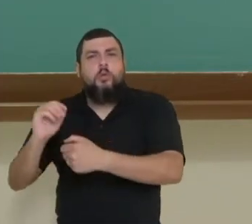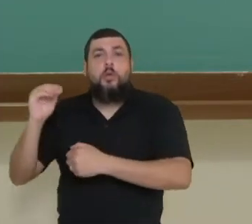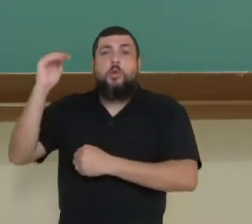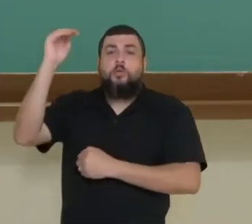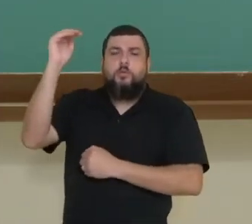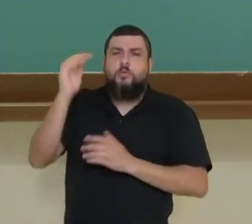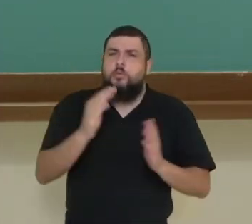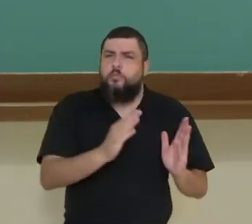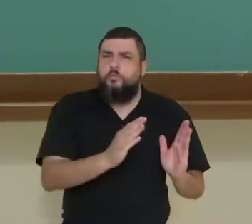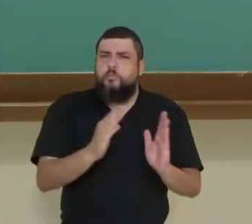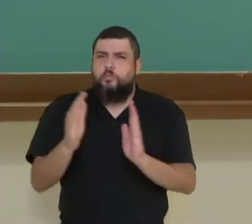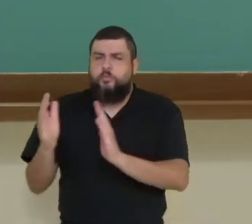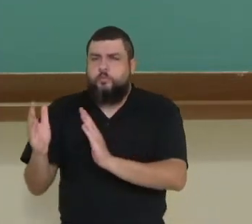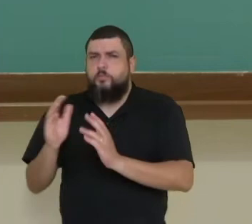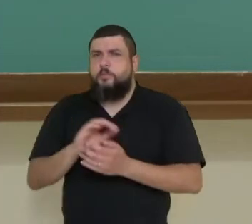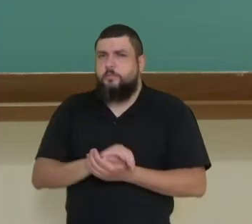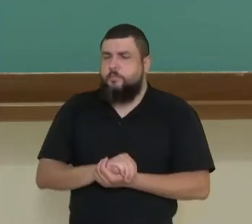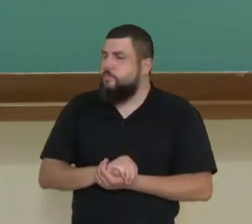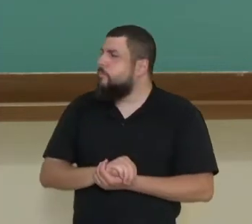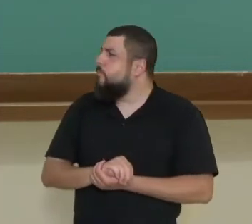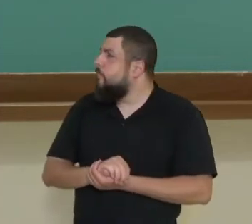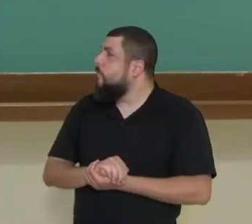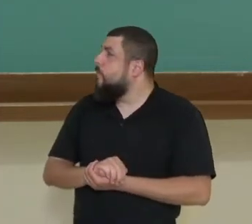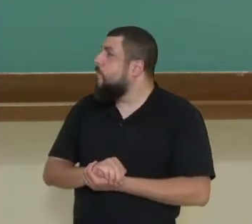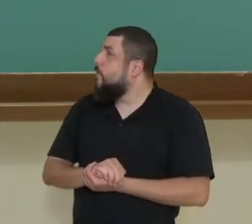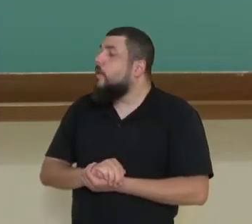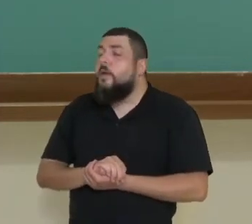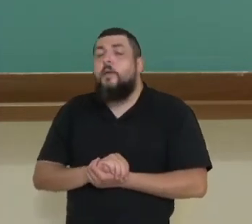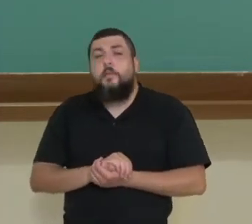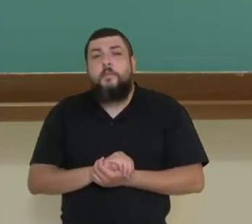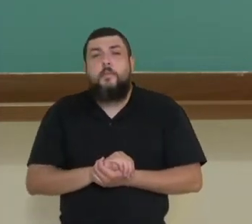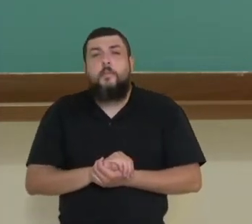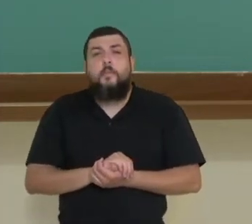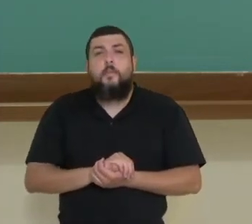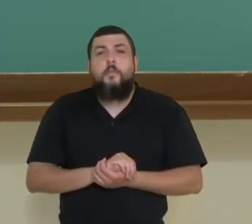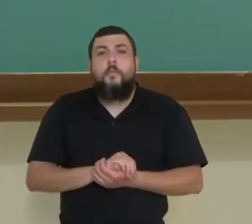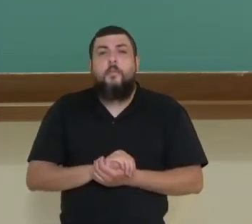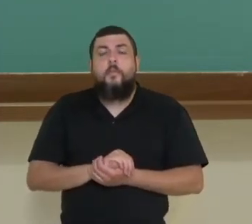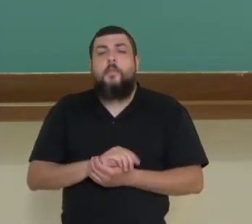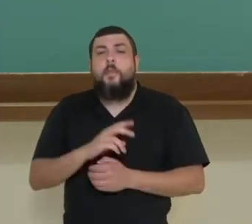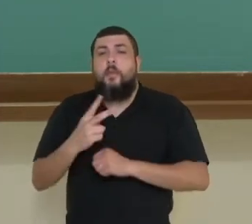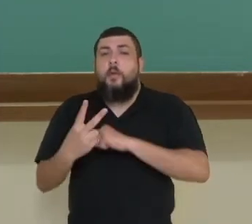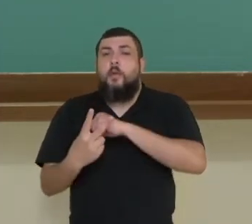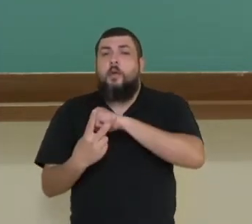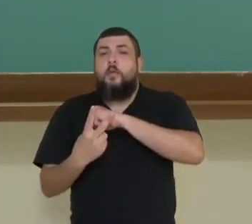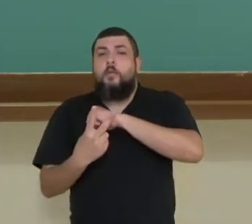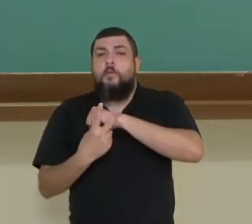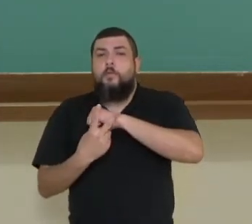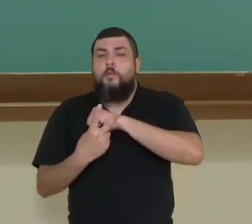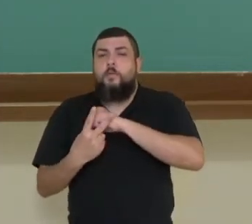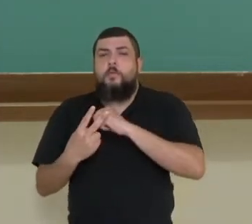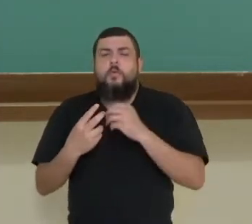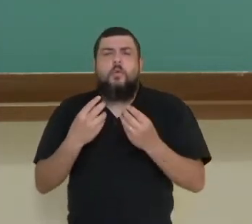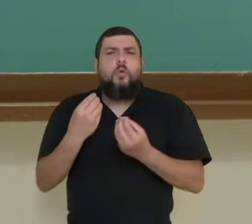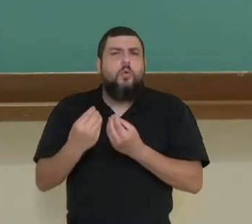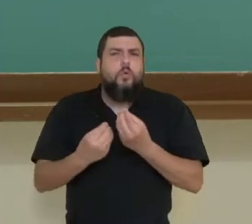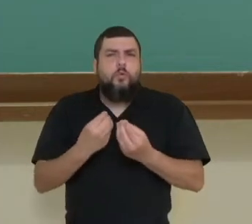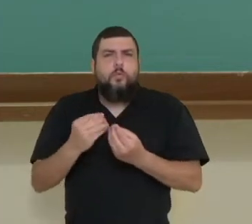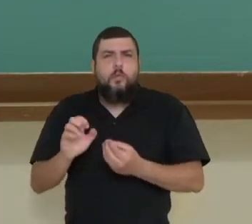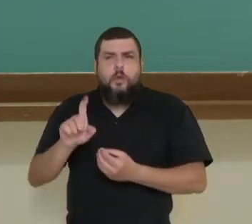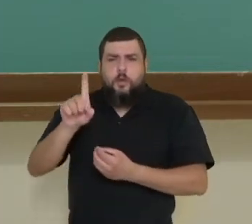O predomínio verbal são os verbos flexionados no pretérito perfeito e